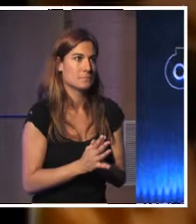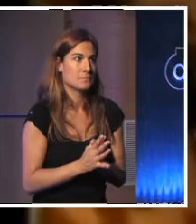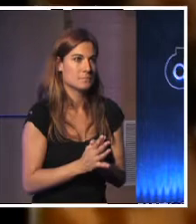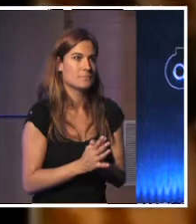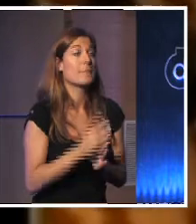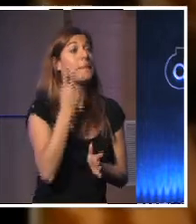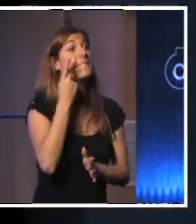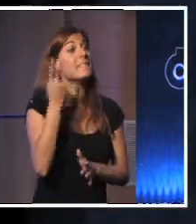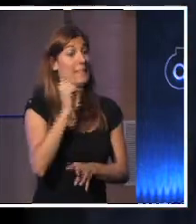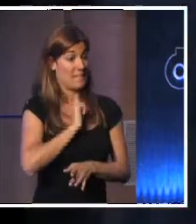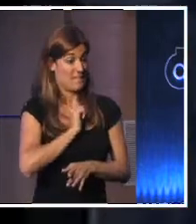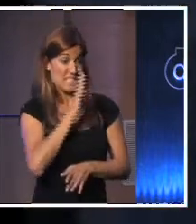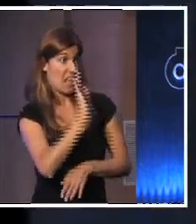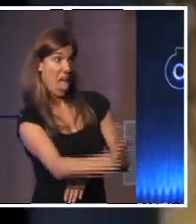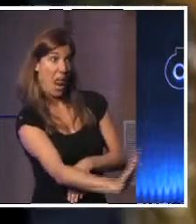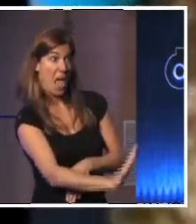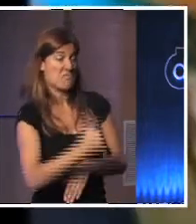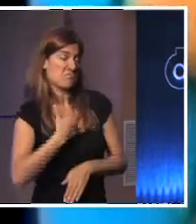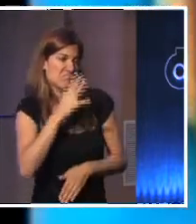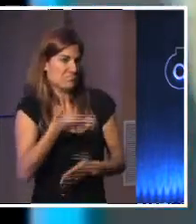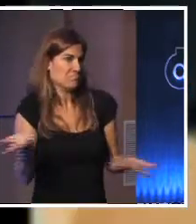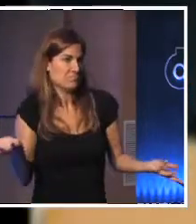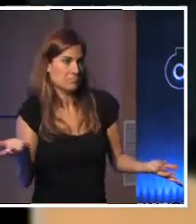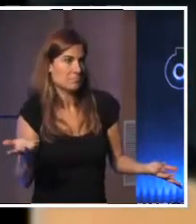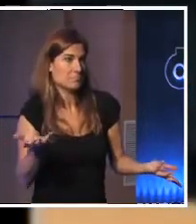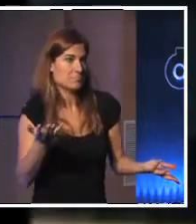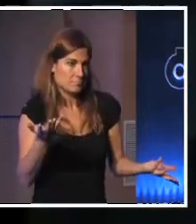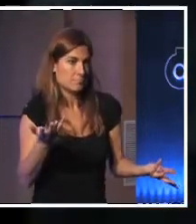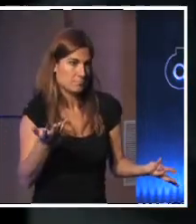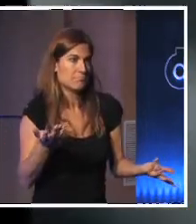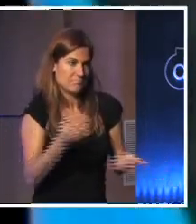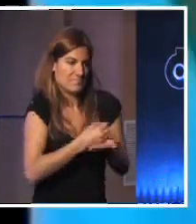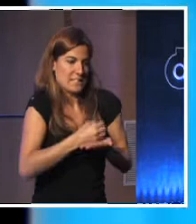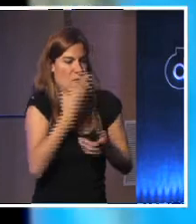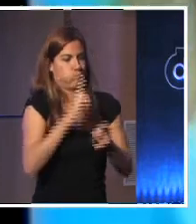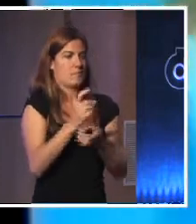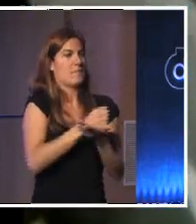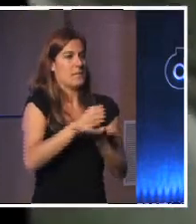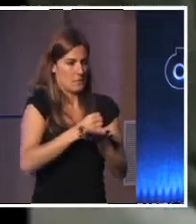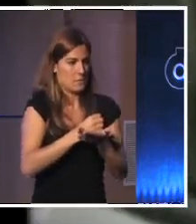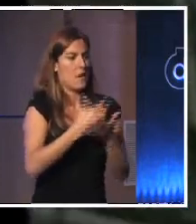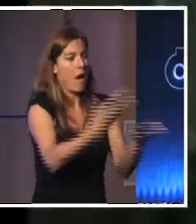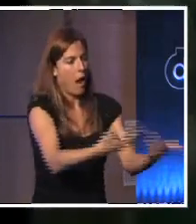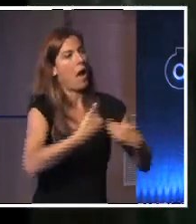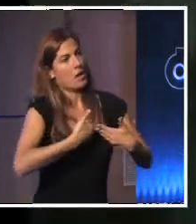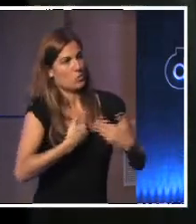Sin él mi vida estaría vacía. Amos es el puente entre el mundo de los sordos y el de los oyentes.